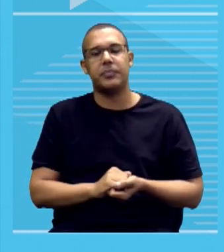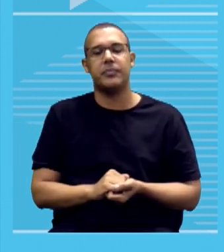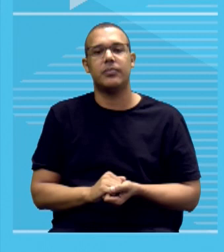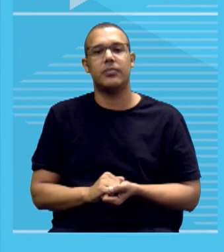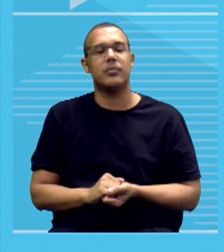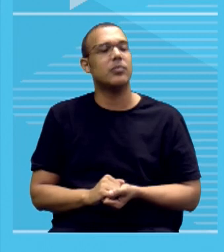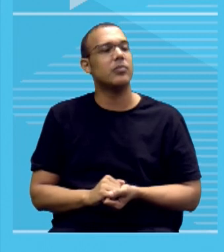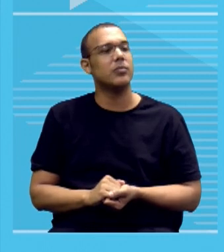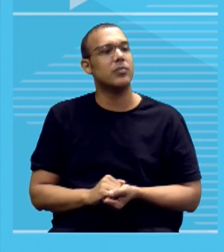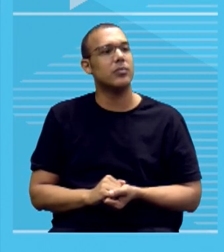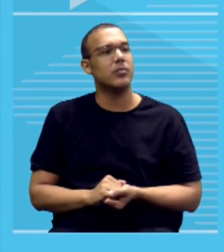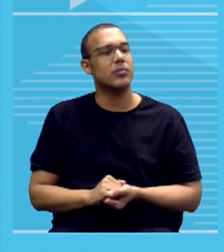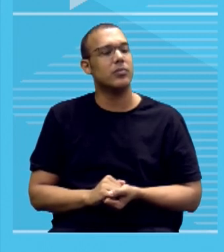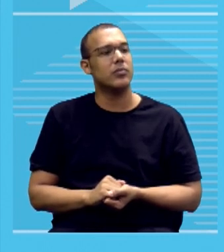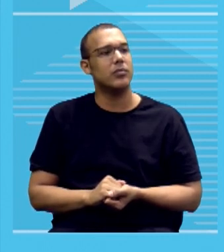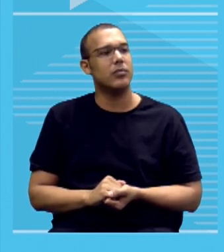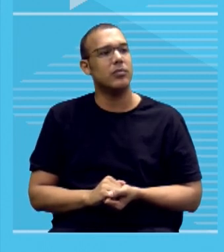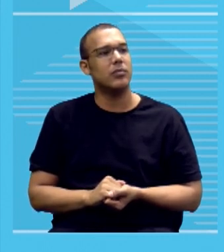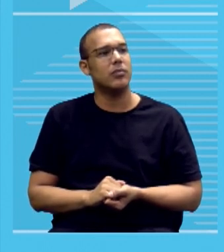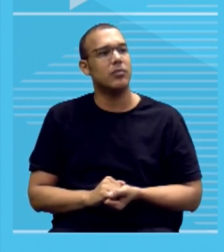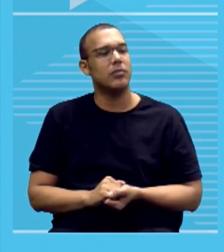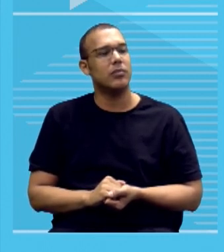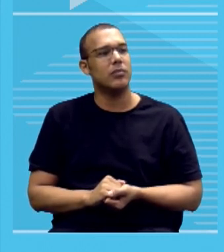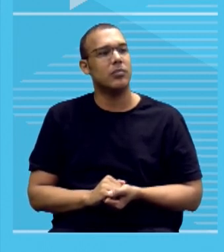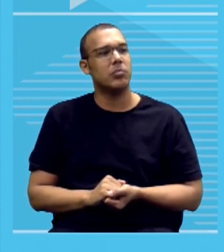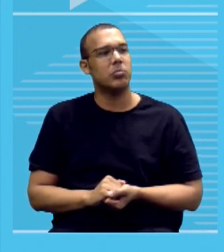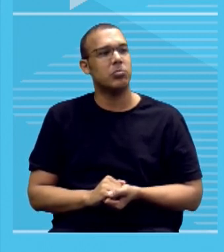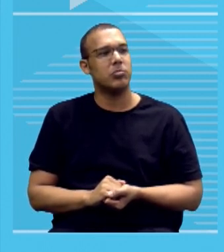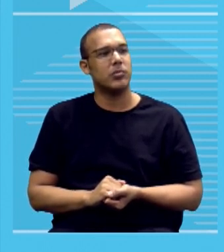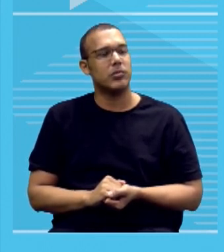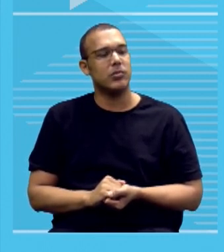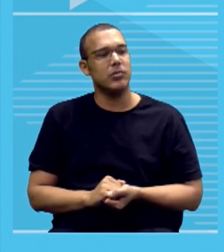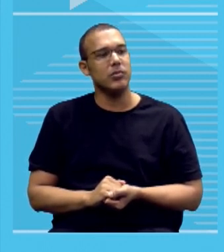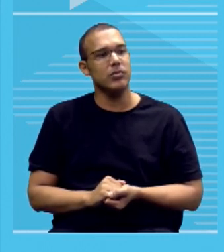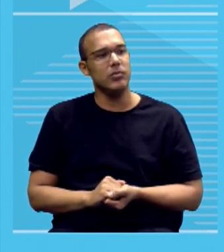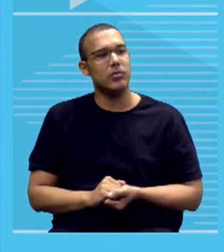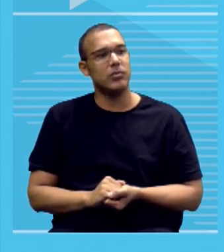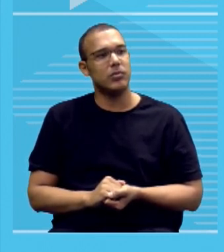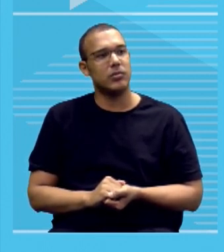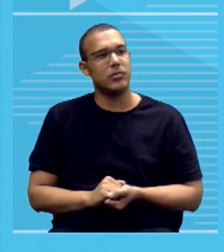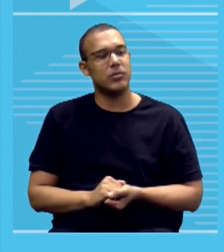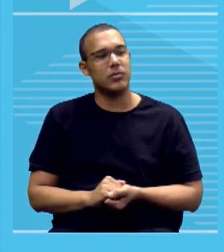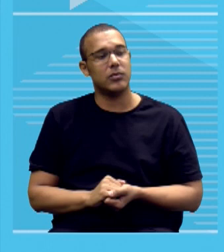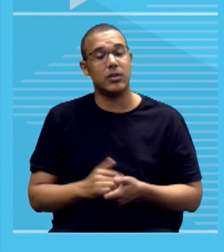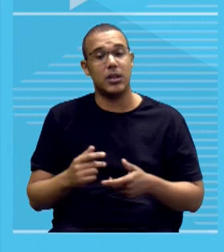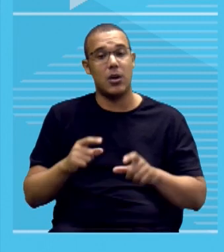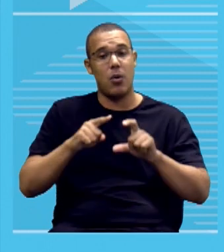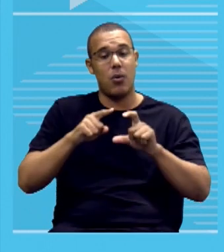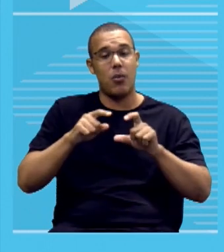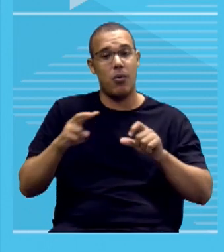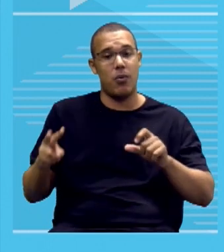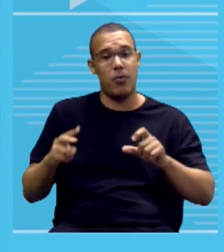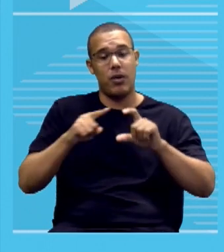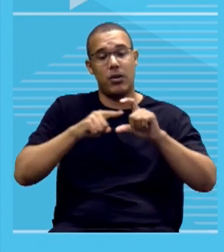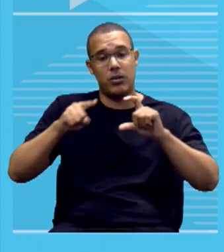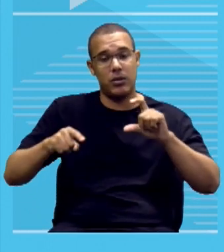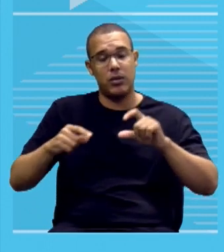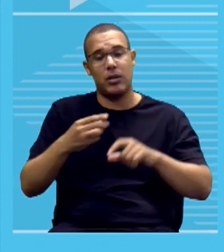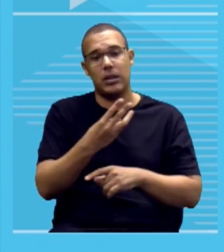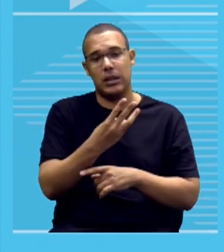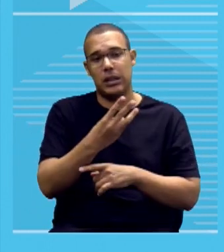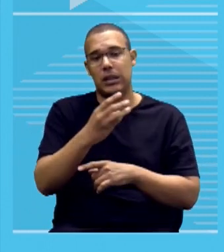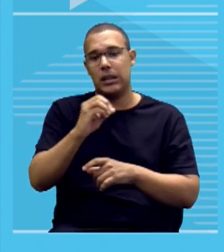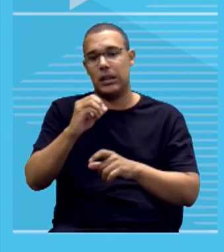que vale, que eu quero descobrir, vezes o valor da DDP, que vale 6. Então, o valor da corrente seria 30 sobre